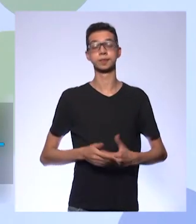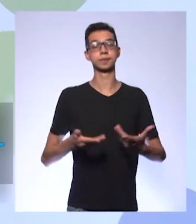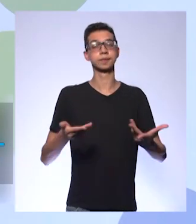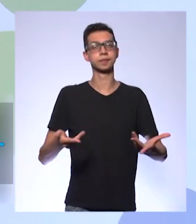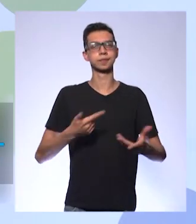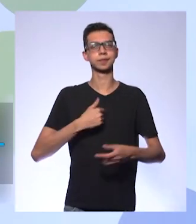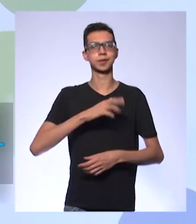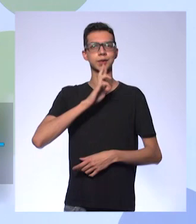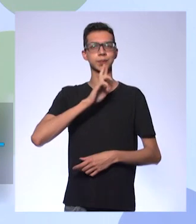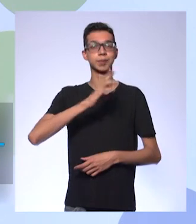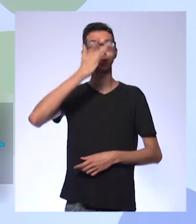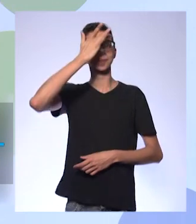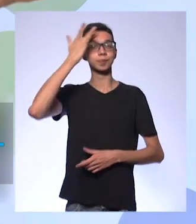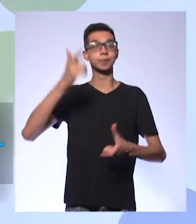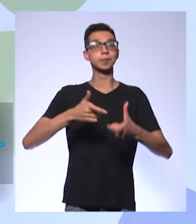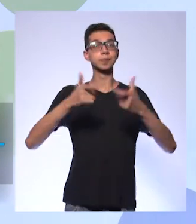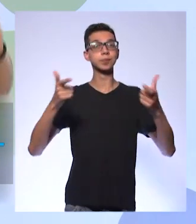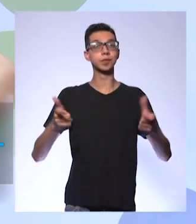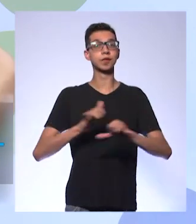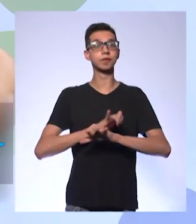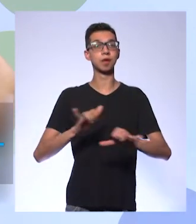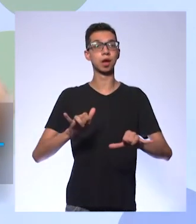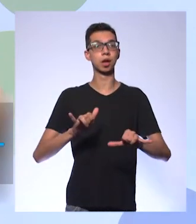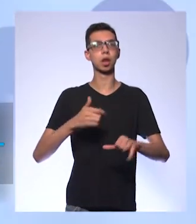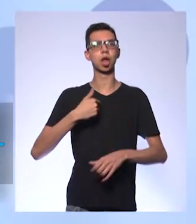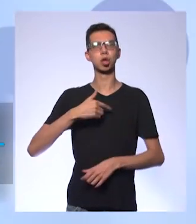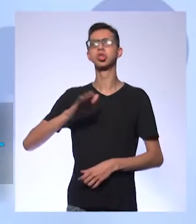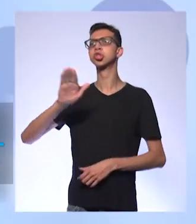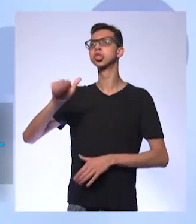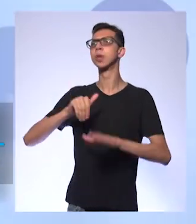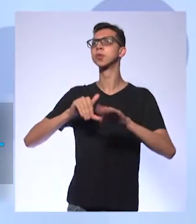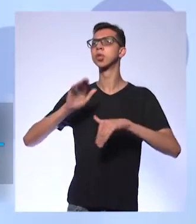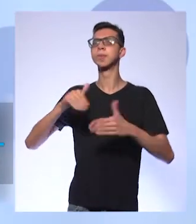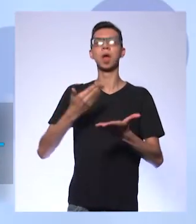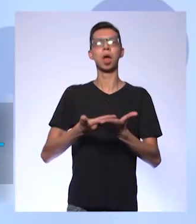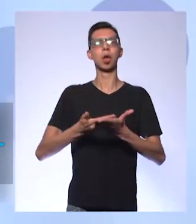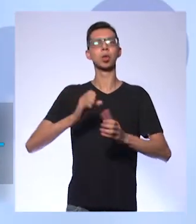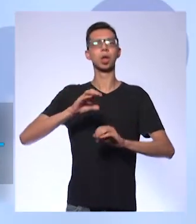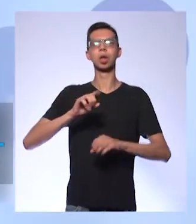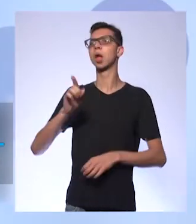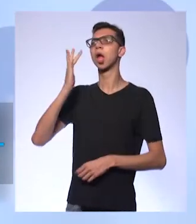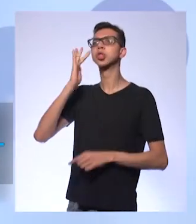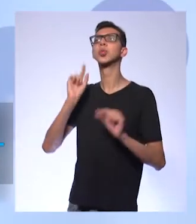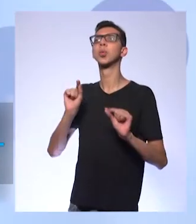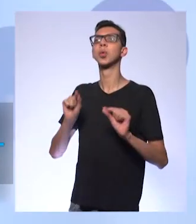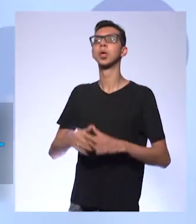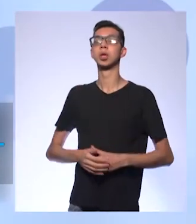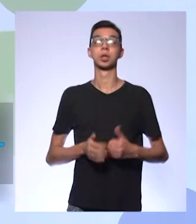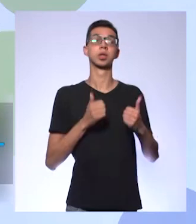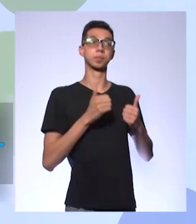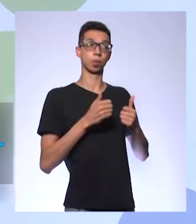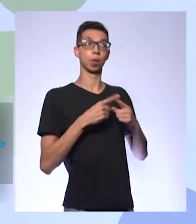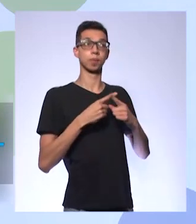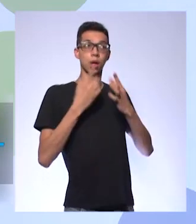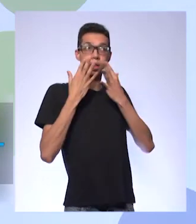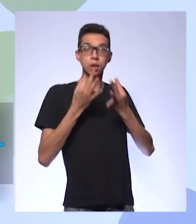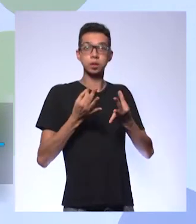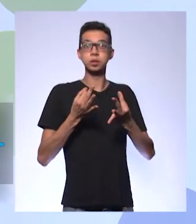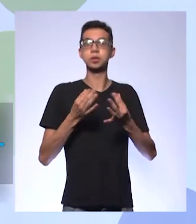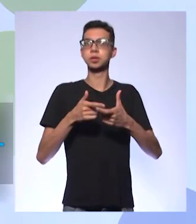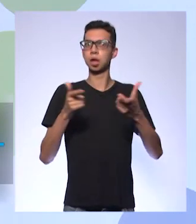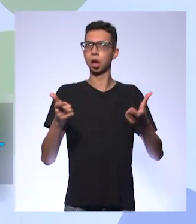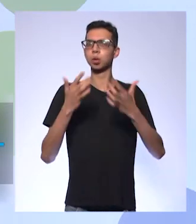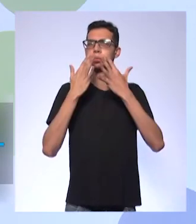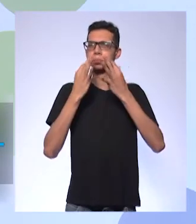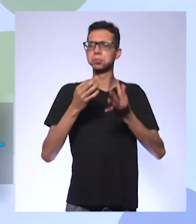essa galera que. Eu vou chamar esse pessoal para dar essa aula aqui, Fábio. O que que você Ah, eu acha? acho bom, Tô viu? O pessoal tá achando, muito hein? atento. Que, ó, o pessoal está super atento